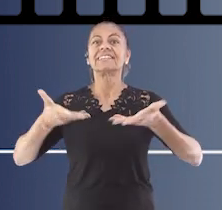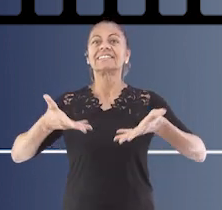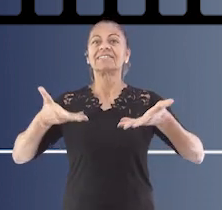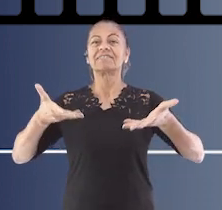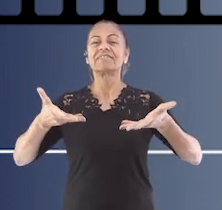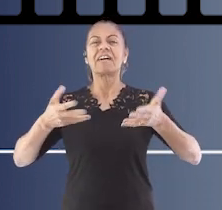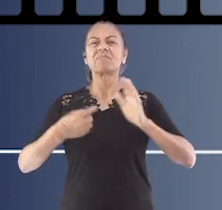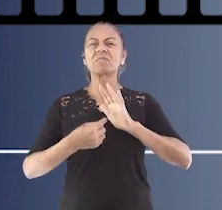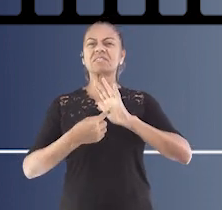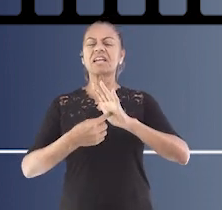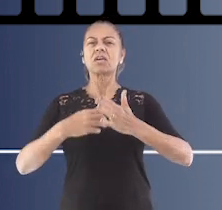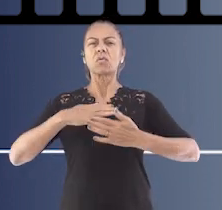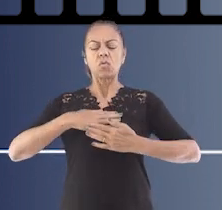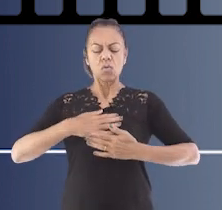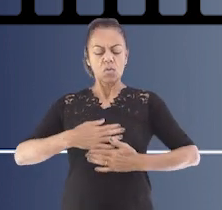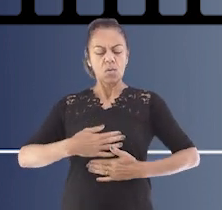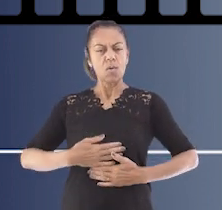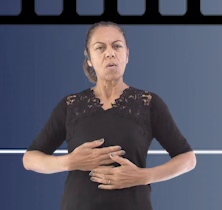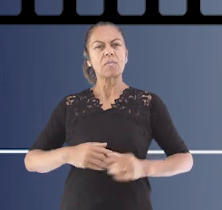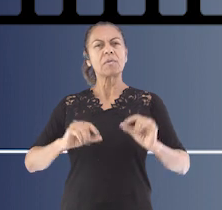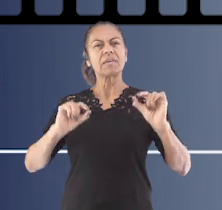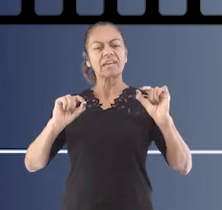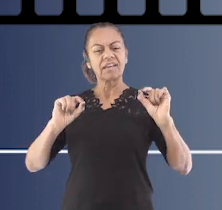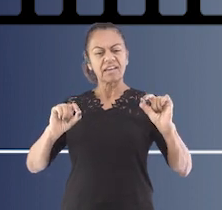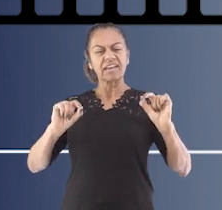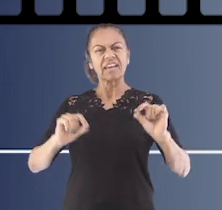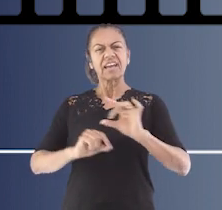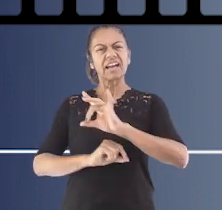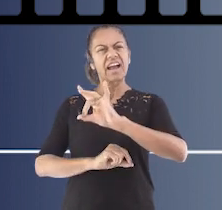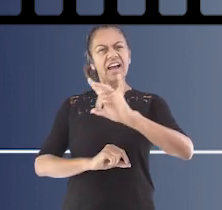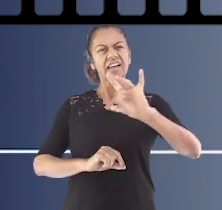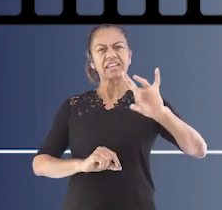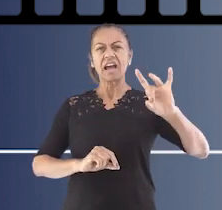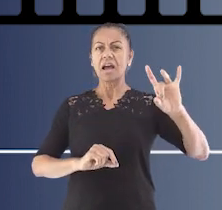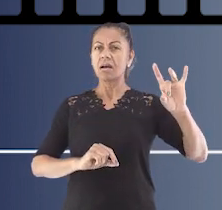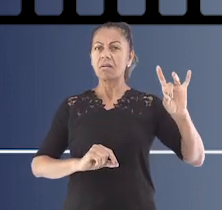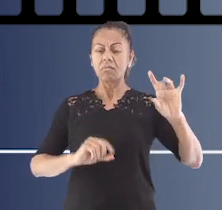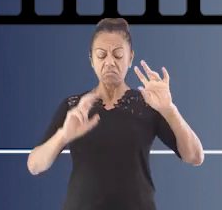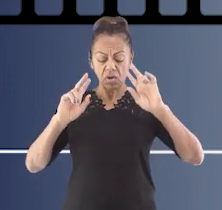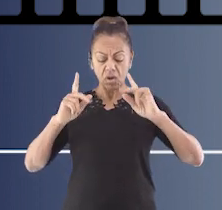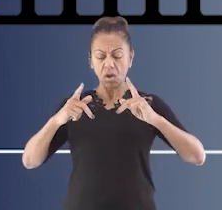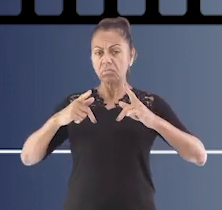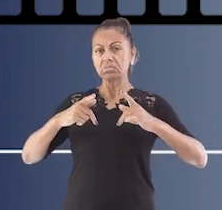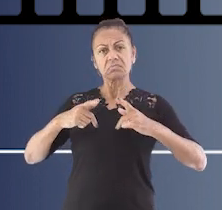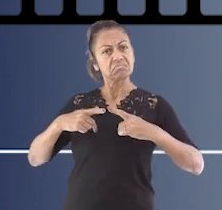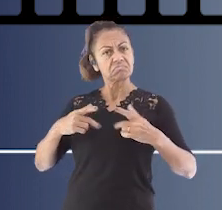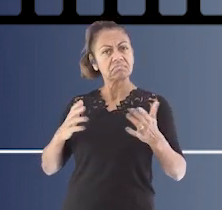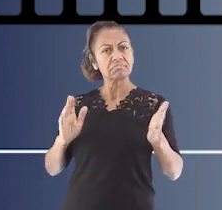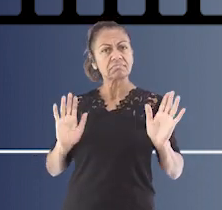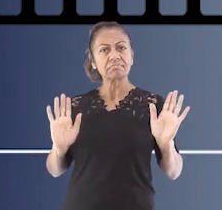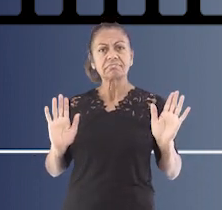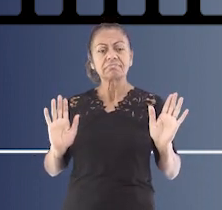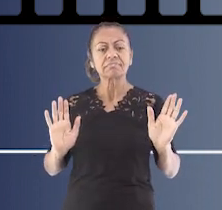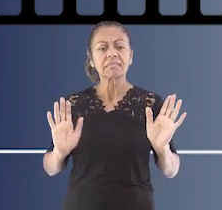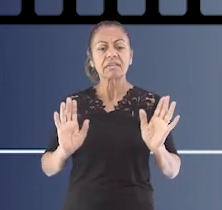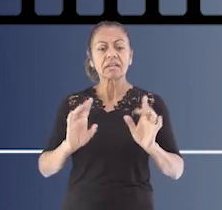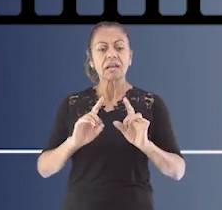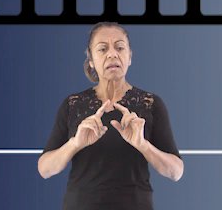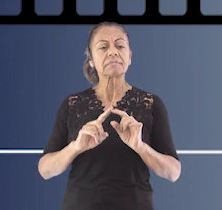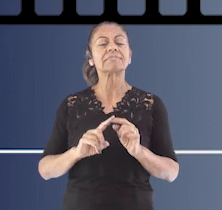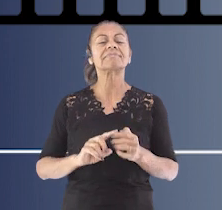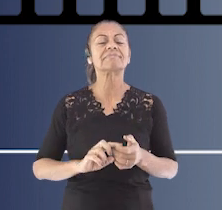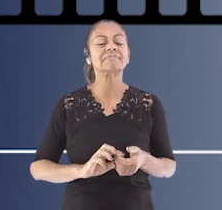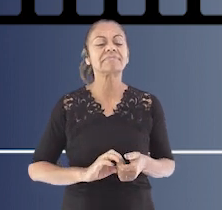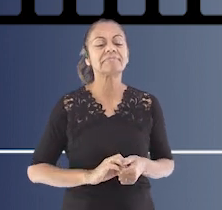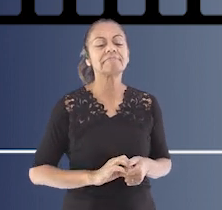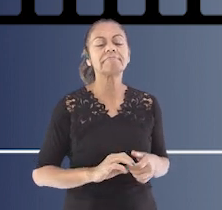que desconstruir o mito de padrão de beleza a qualquer custo. É preciso